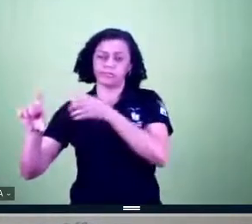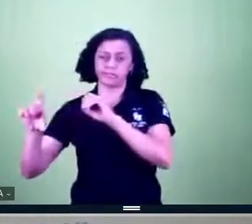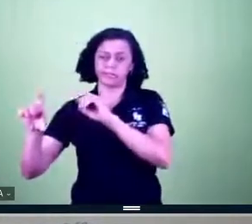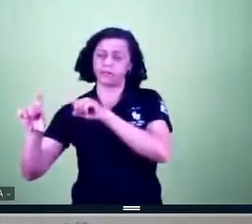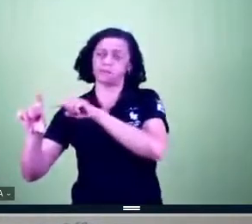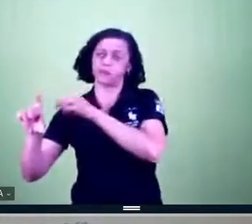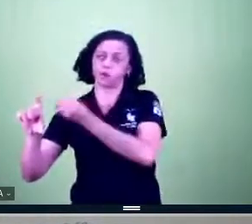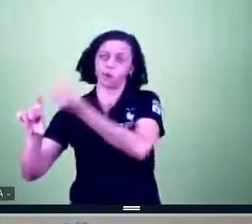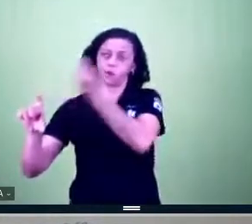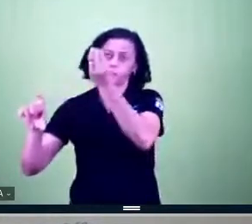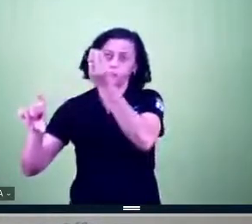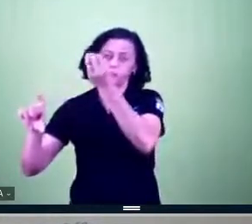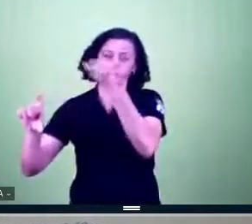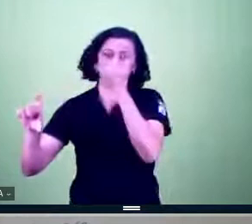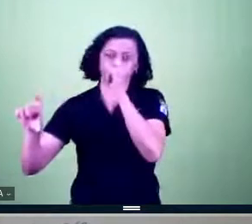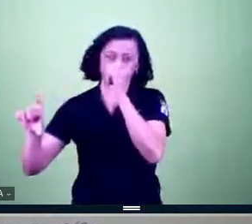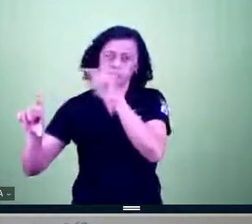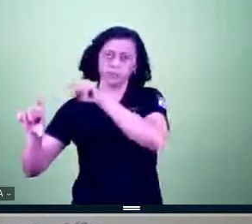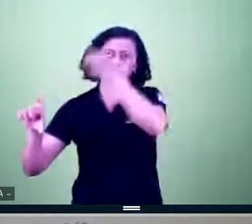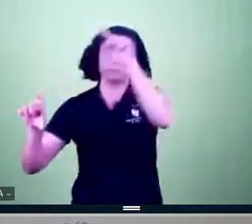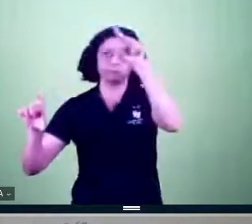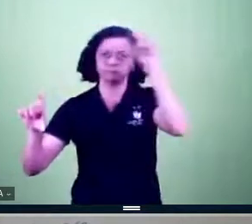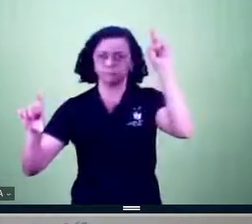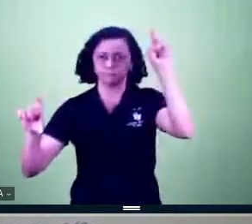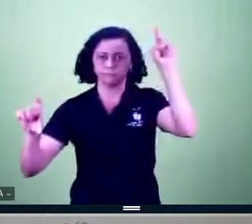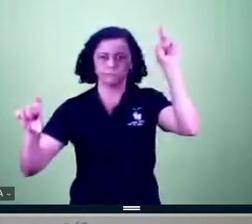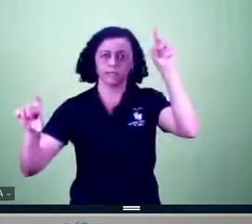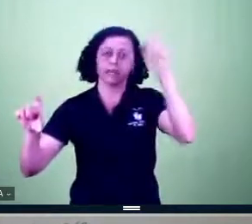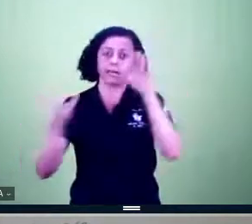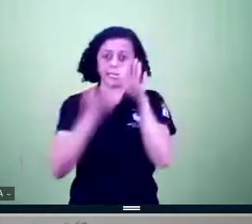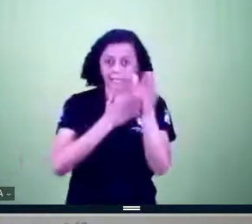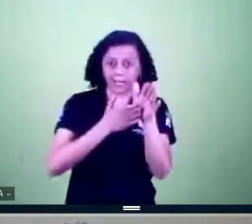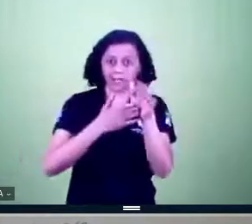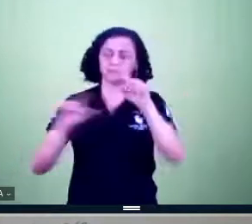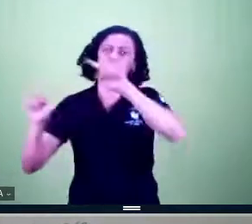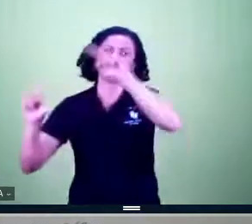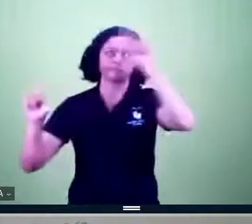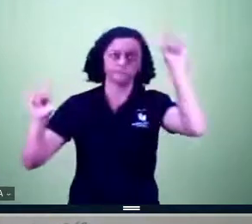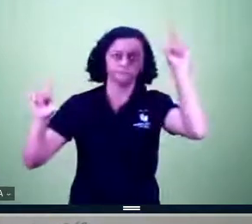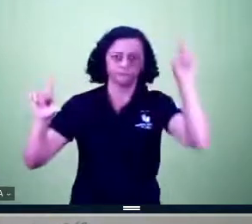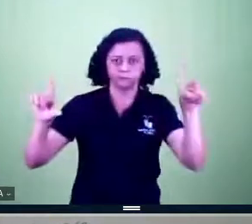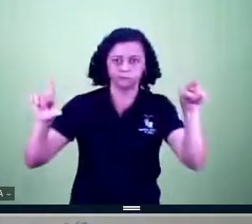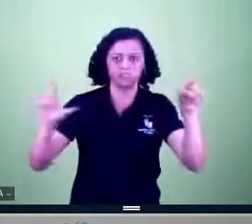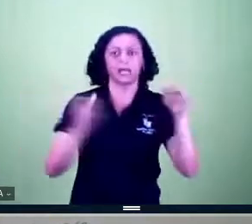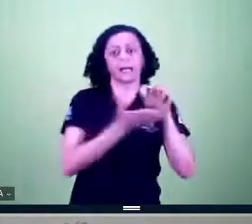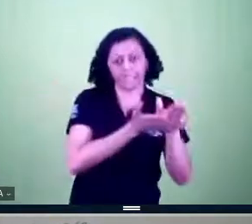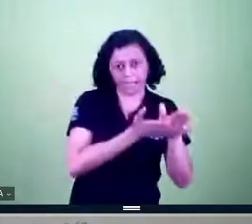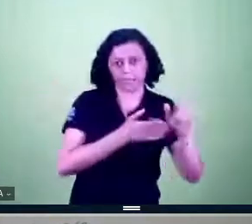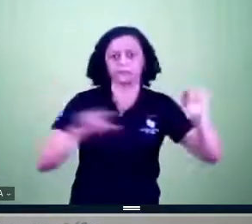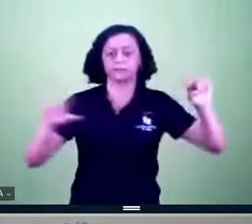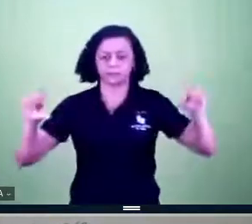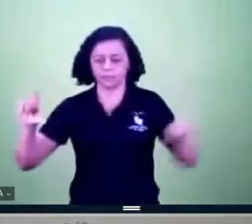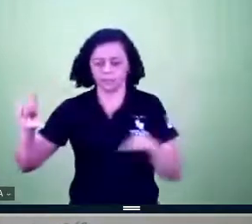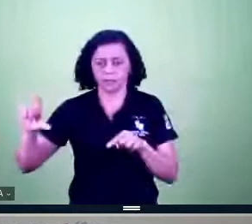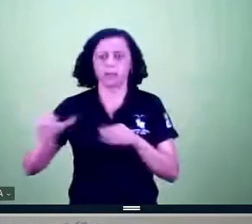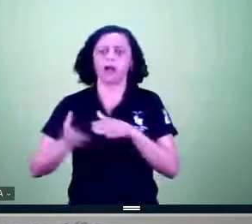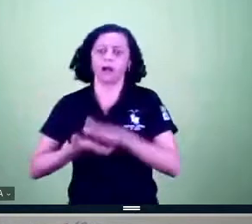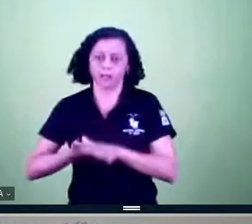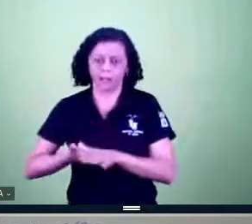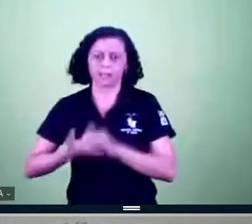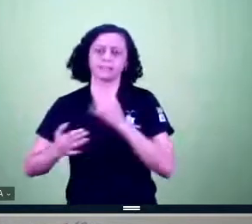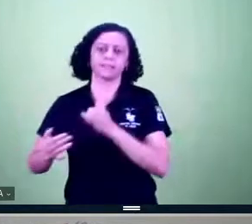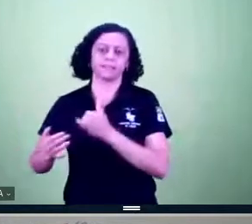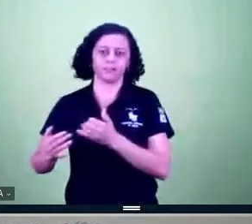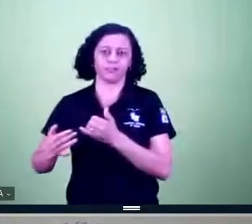estou bancando, o meu salário está aqui, e aqui é o meu consumo, são os meus gastos. Aqui não vale a pena terminar a conta